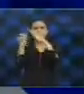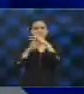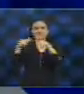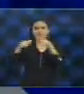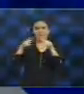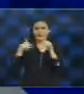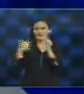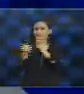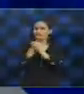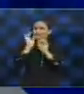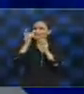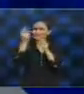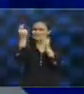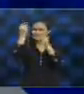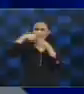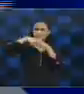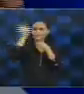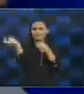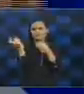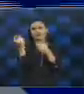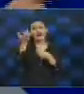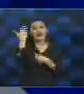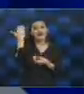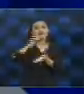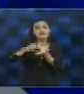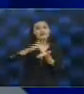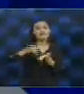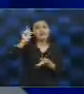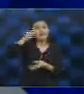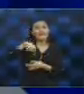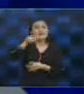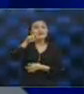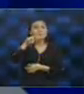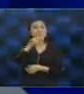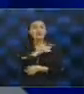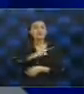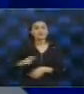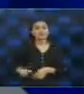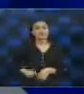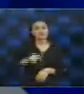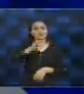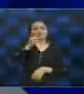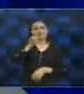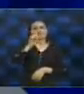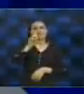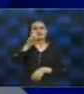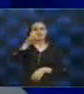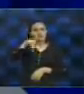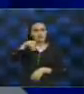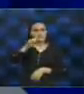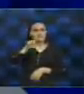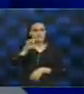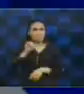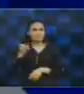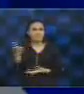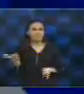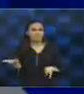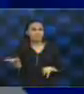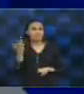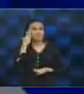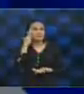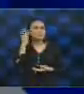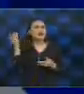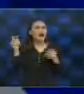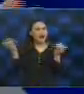trabalhou na época em que o secretário de saúde meu era o irmão do governador José Melo, Evandro Melo. E agora, por um terço do preço, nós estamos fazendo o